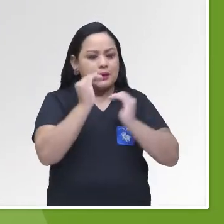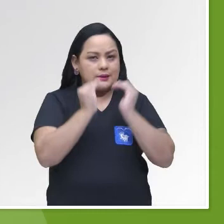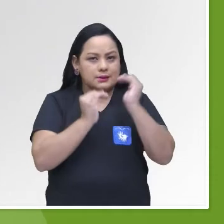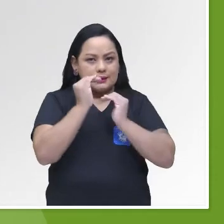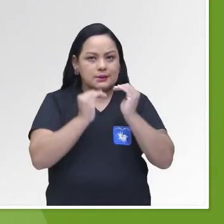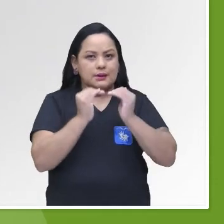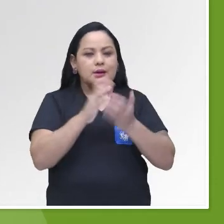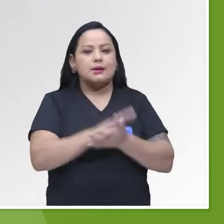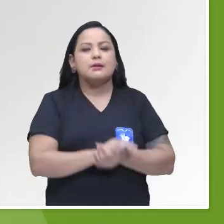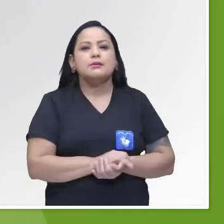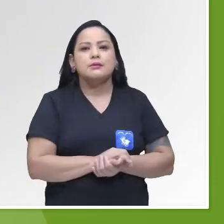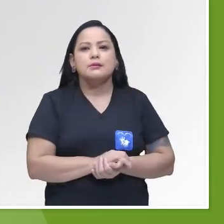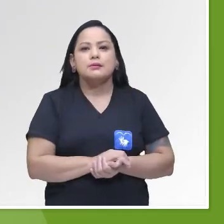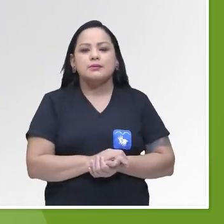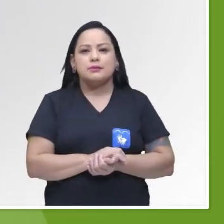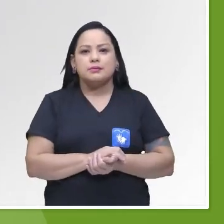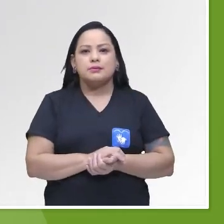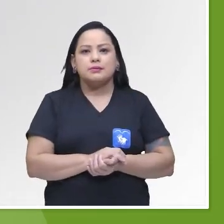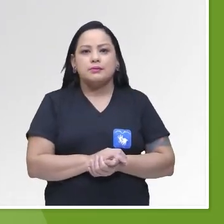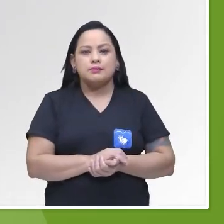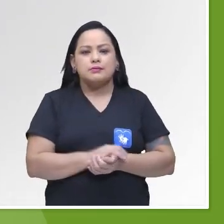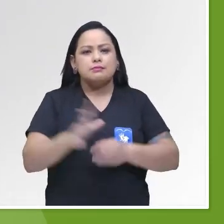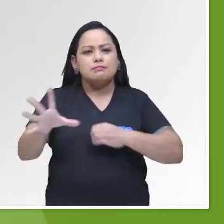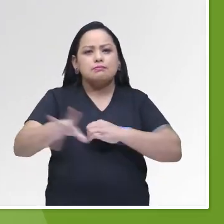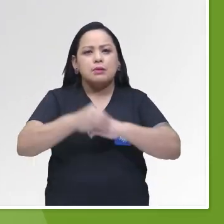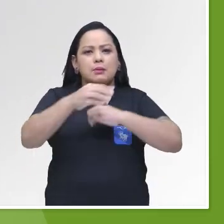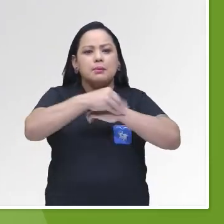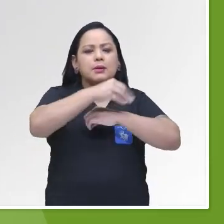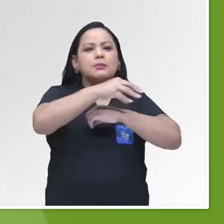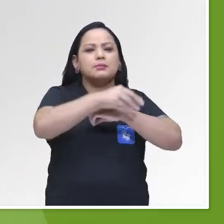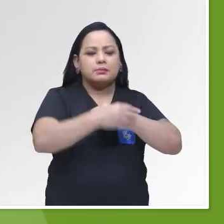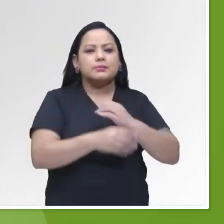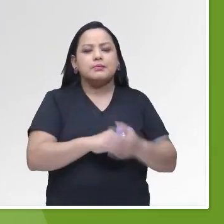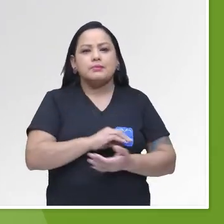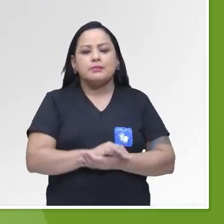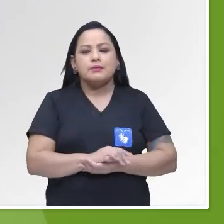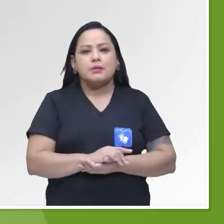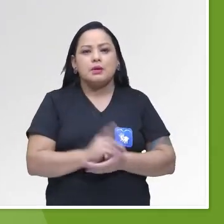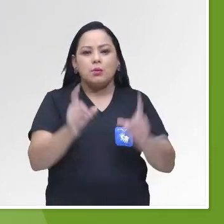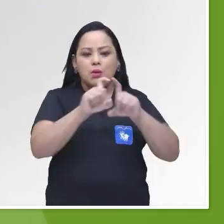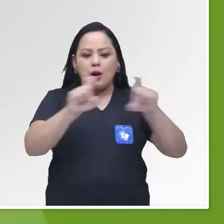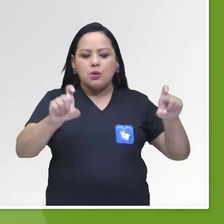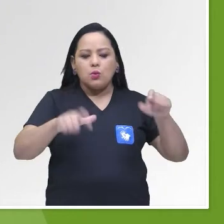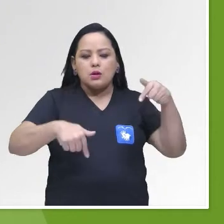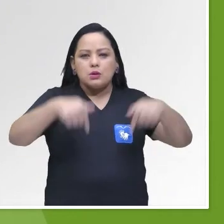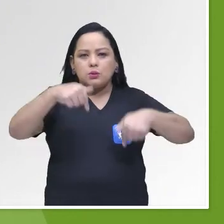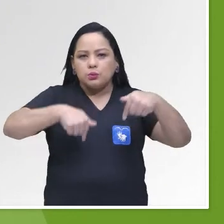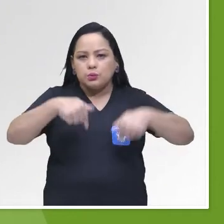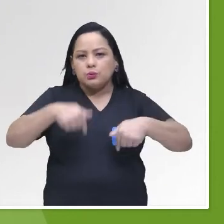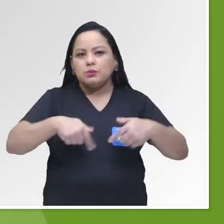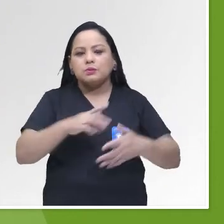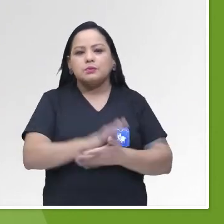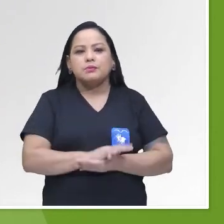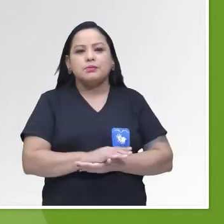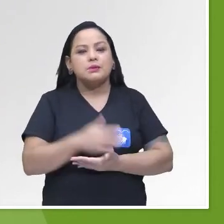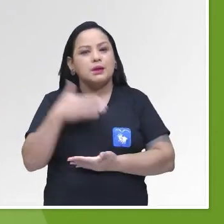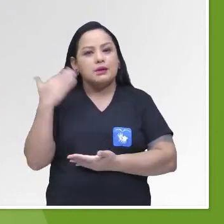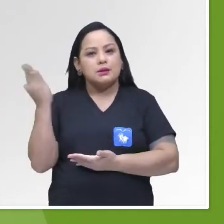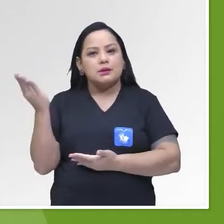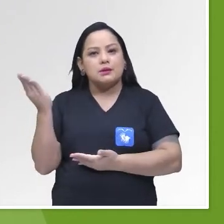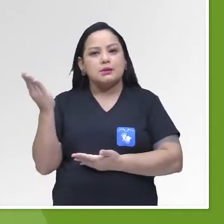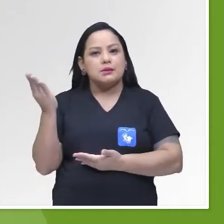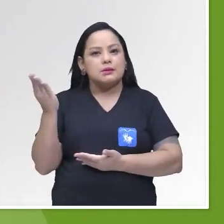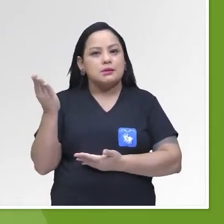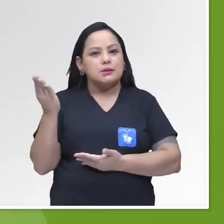os elementos que compõem uma equação química. Tá aqui essa ordem, é muito